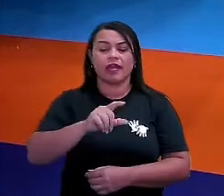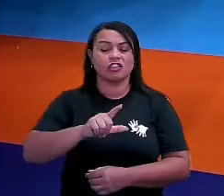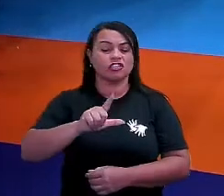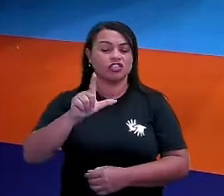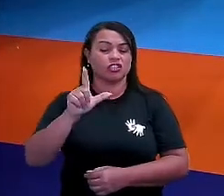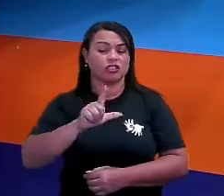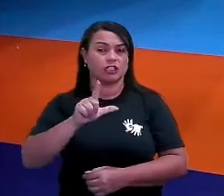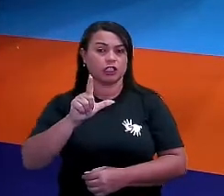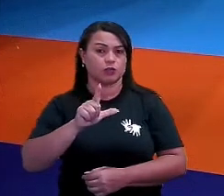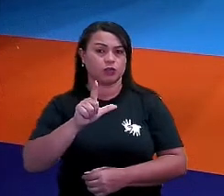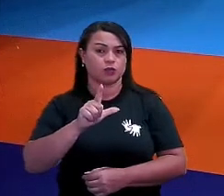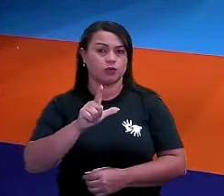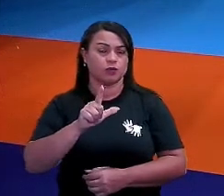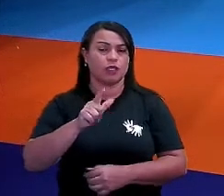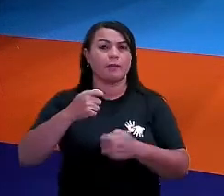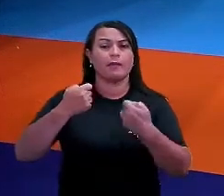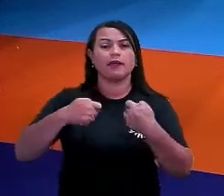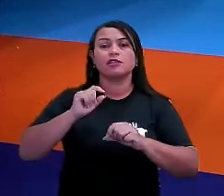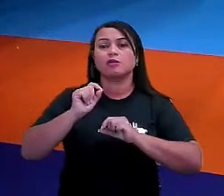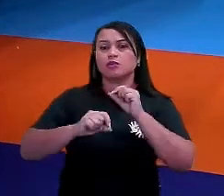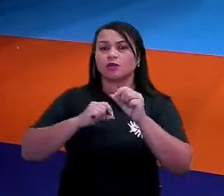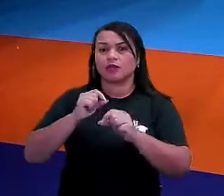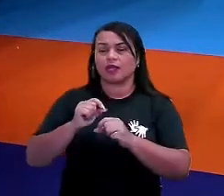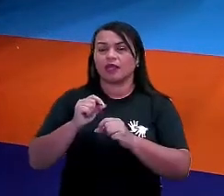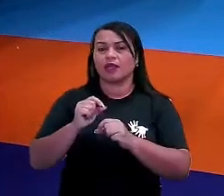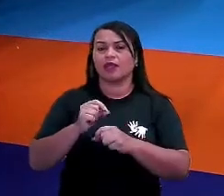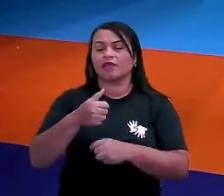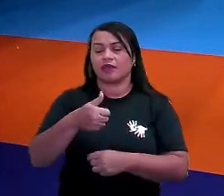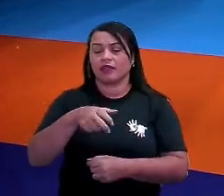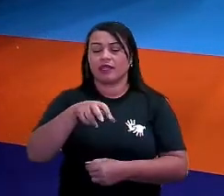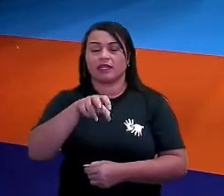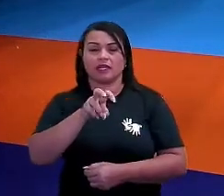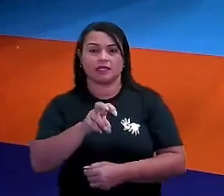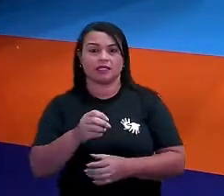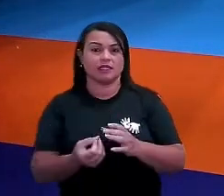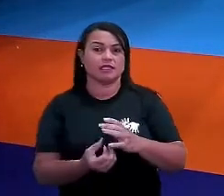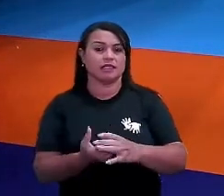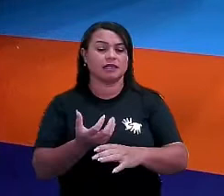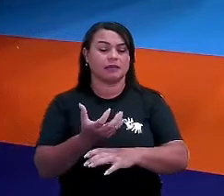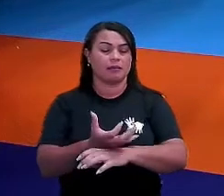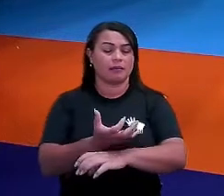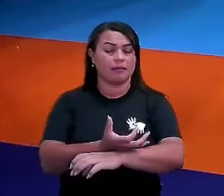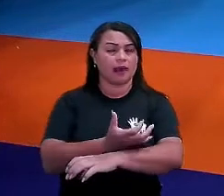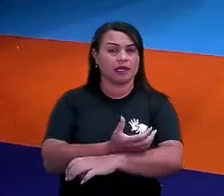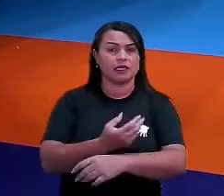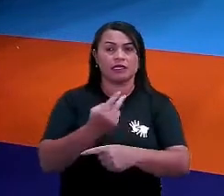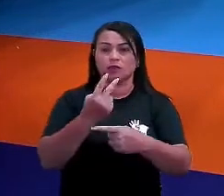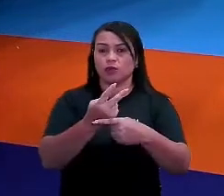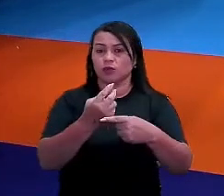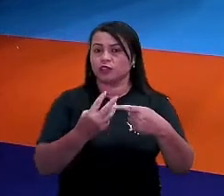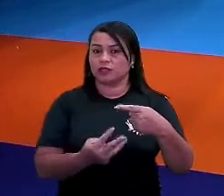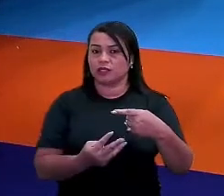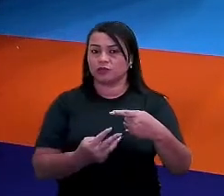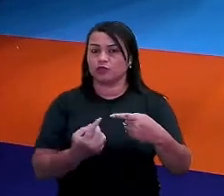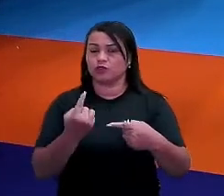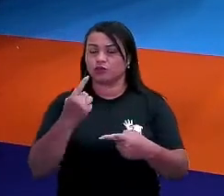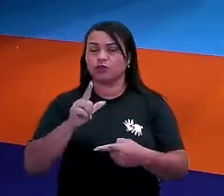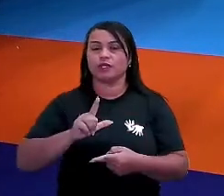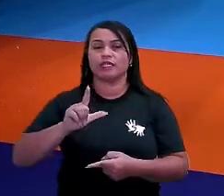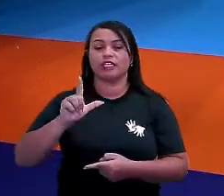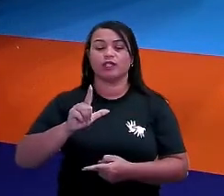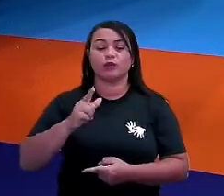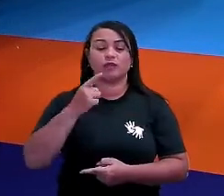de água, né, ele vai regar 15 plantas, utilizando aí esses 2/3 de 1 litro. Tá?